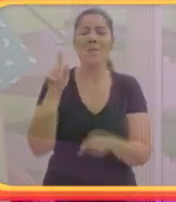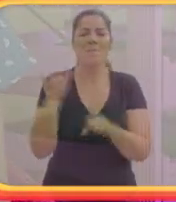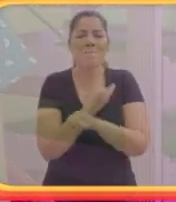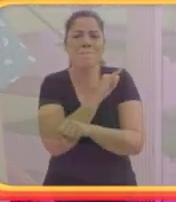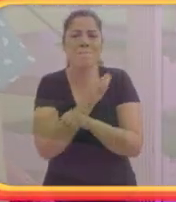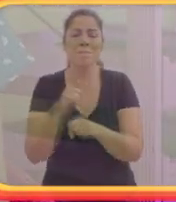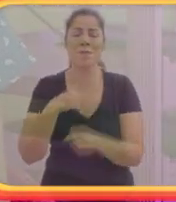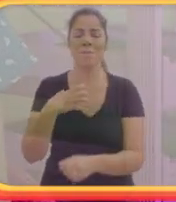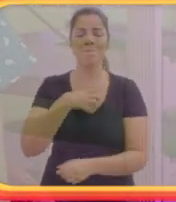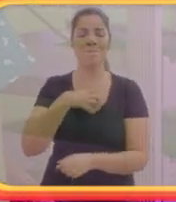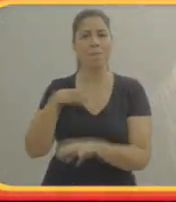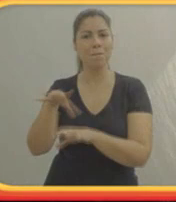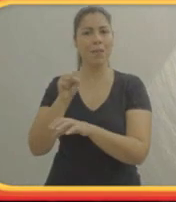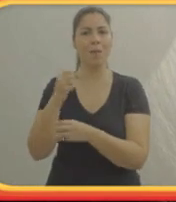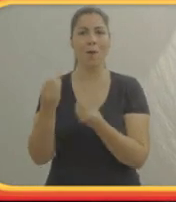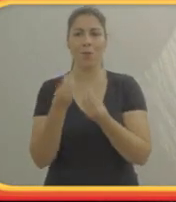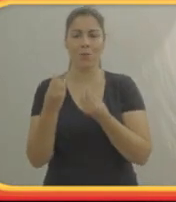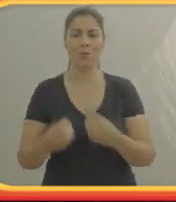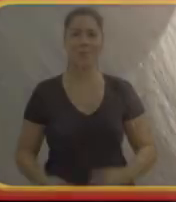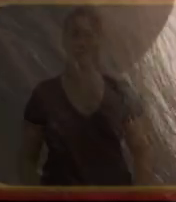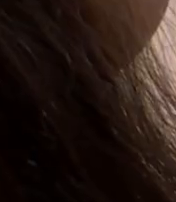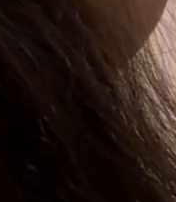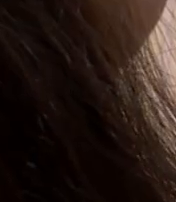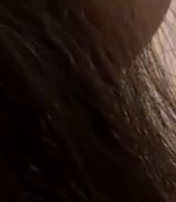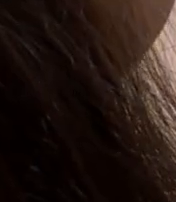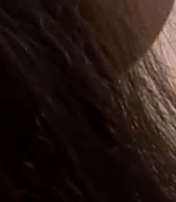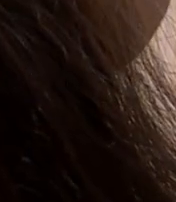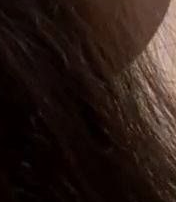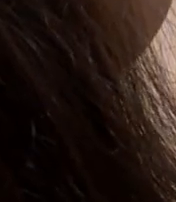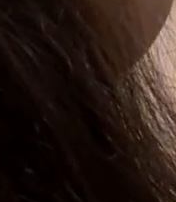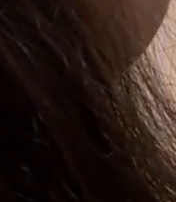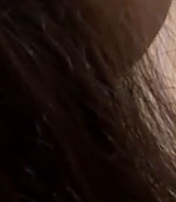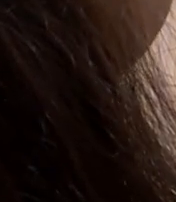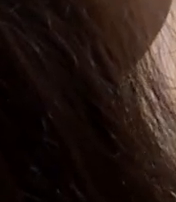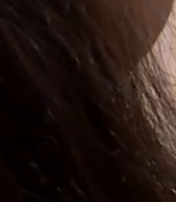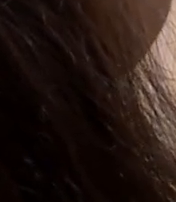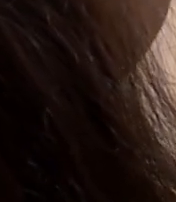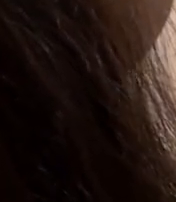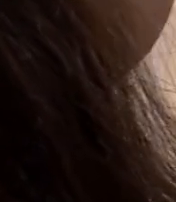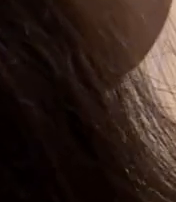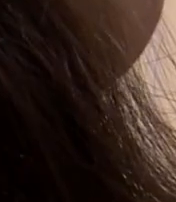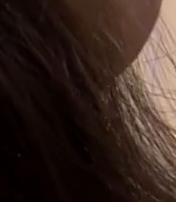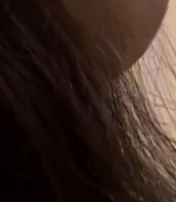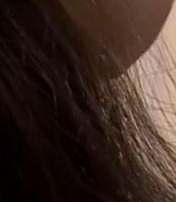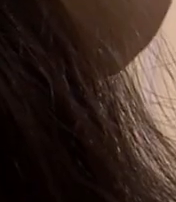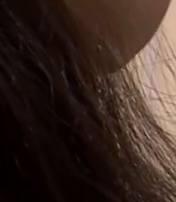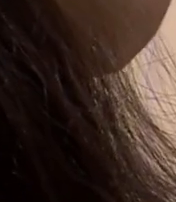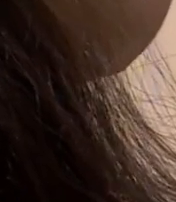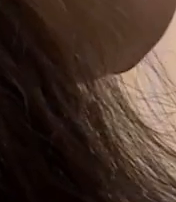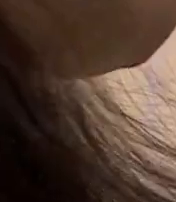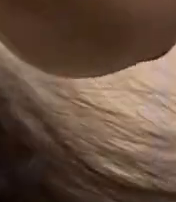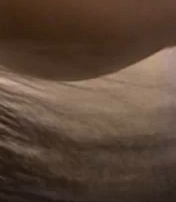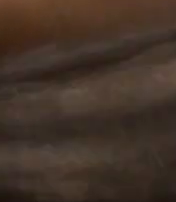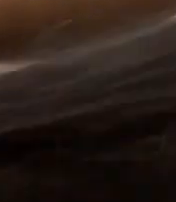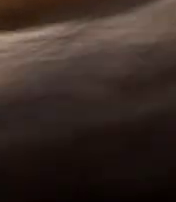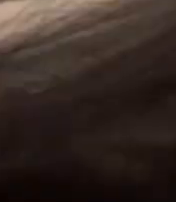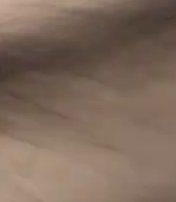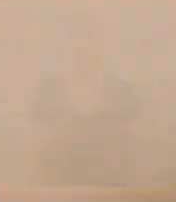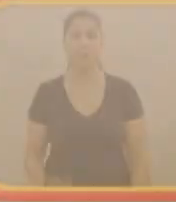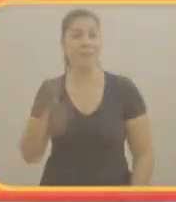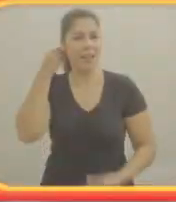eu aprendi uma nova maneira para pegar. Marlene segura entre os dedos uma mecha seca do cabelo comprido e